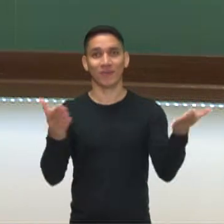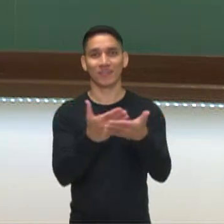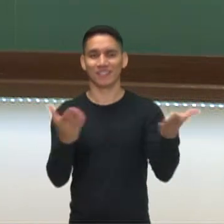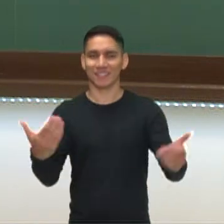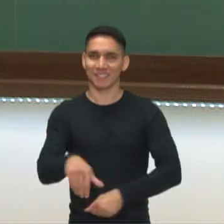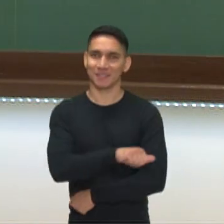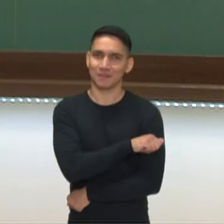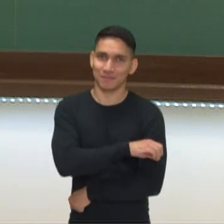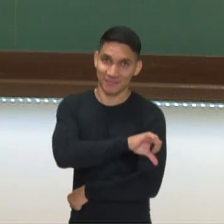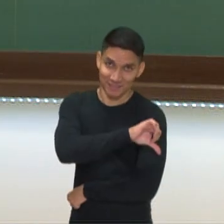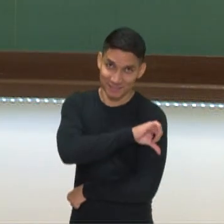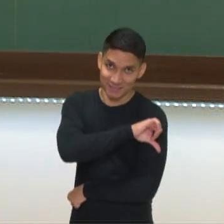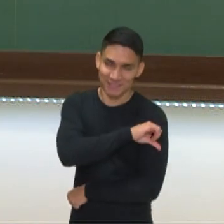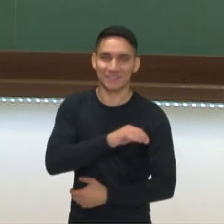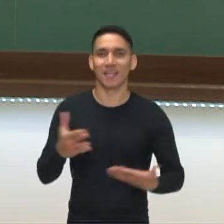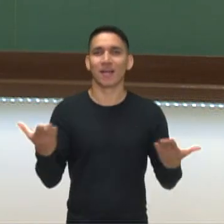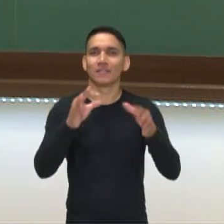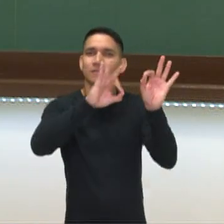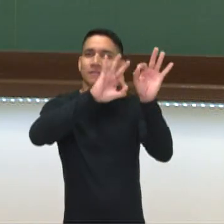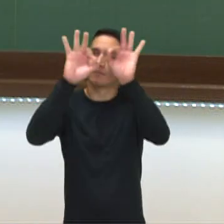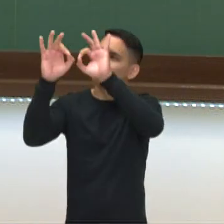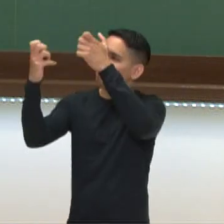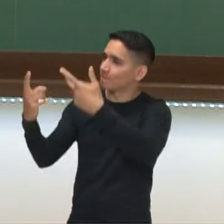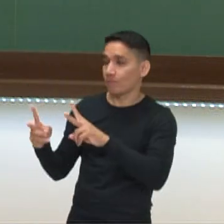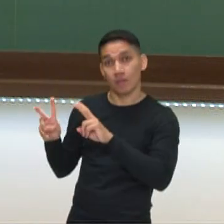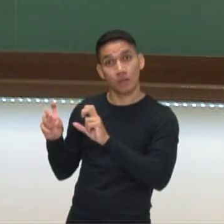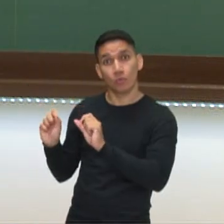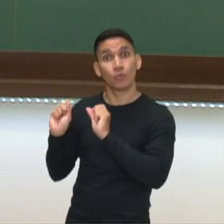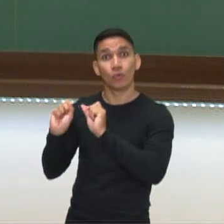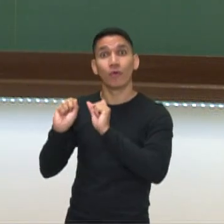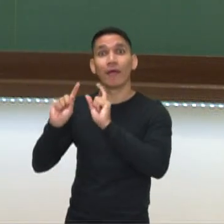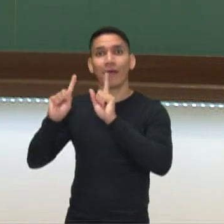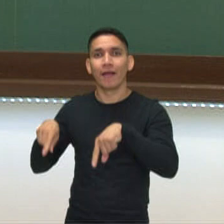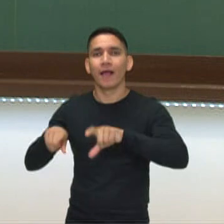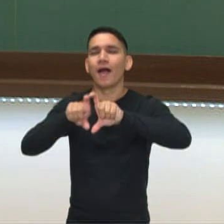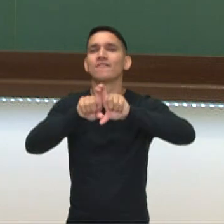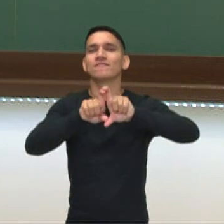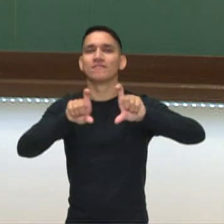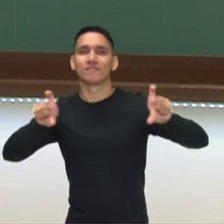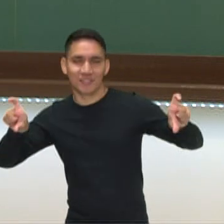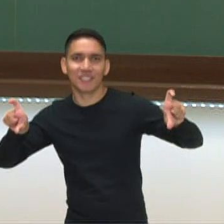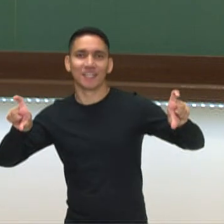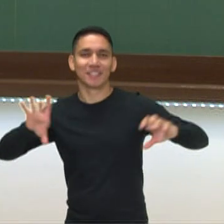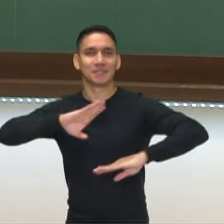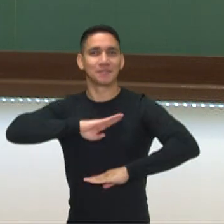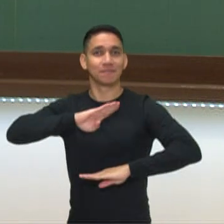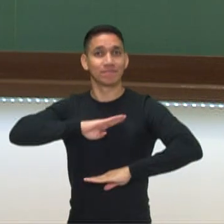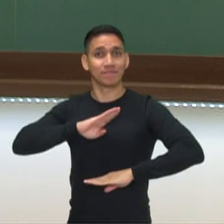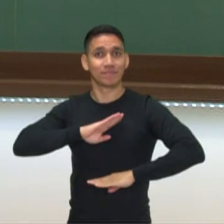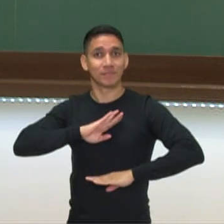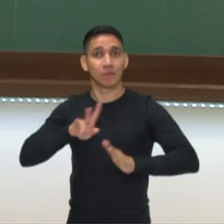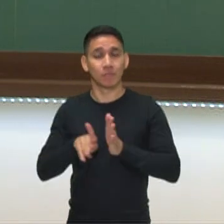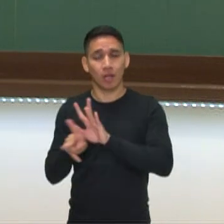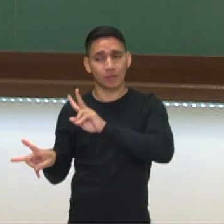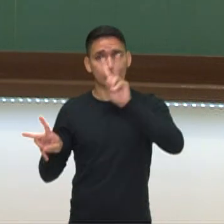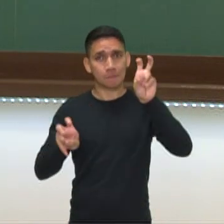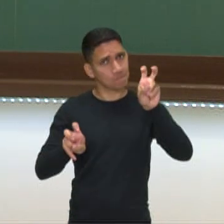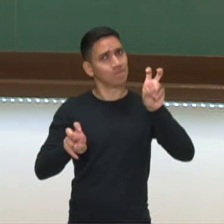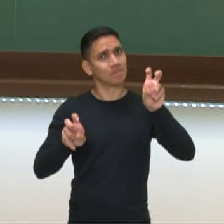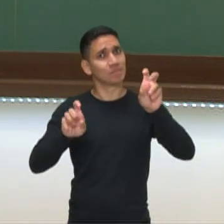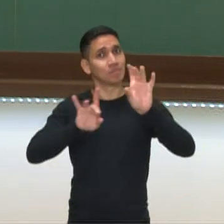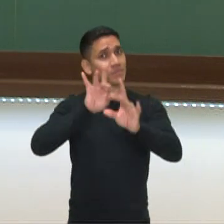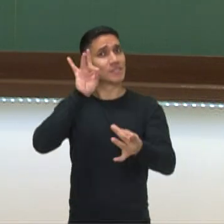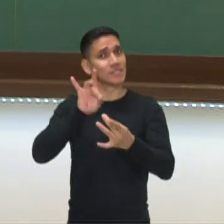Olá, estudantes do nono ano! Nesse vídeo vamos falar sobre as orações condicionais em citações, especificamente